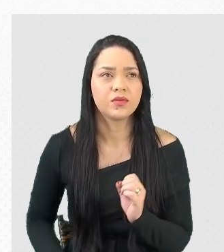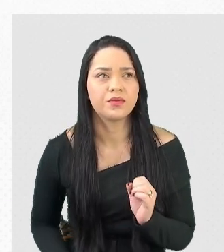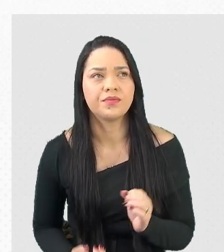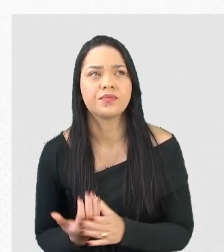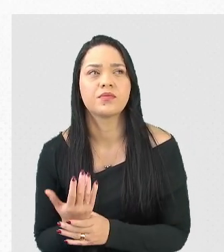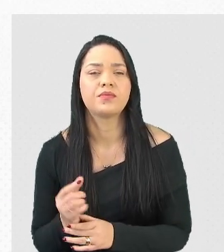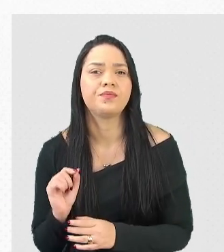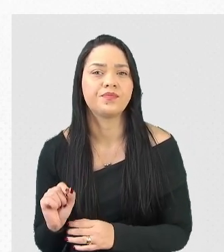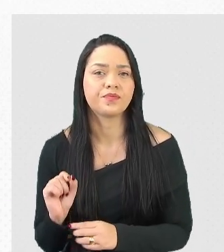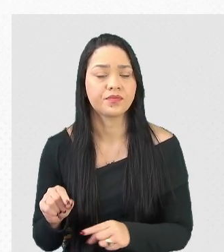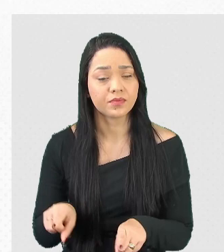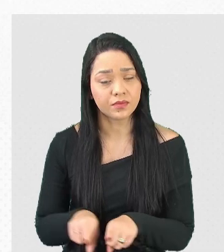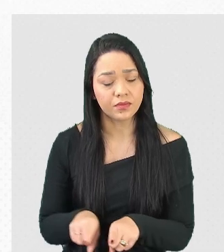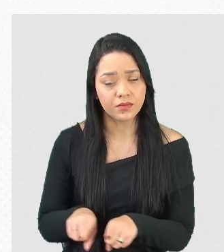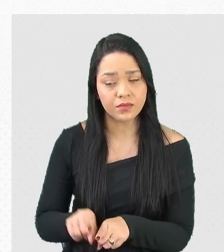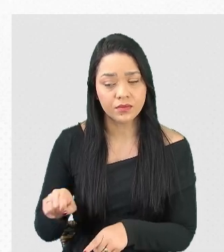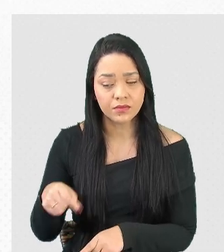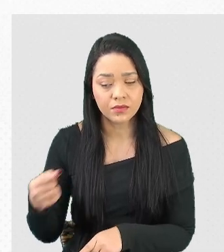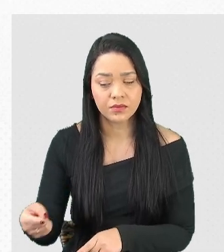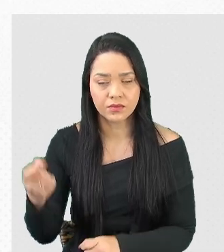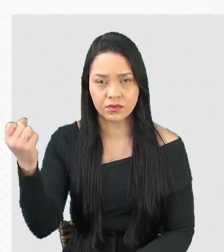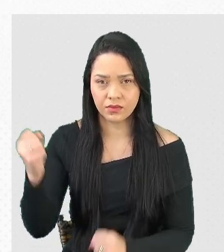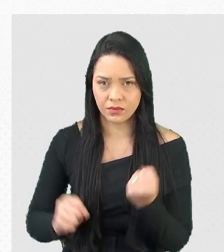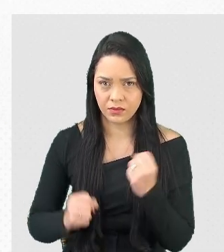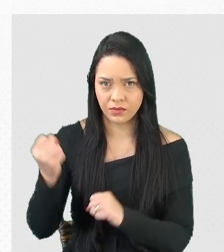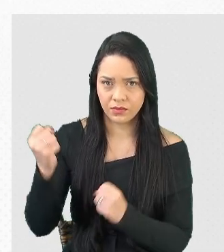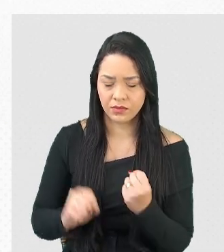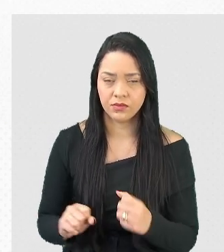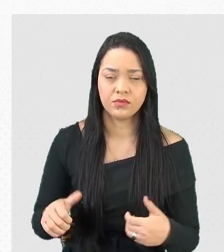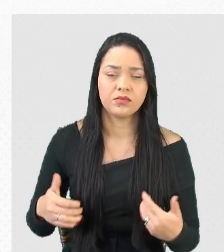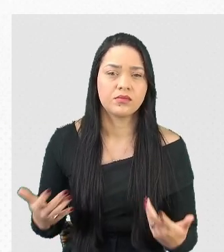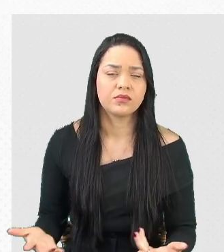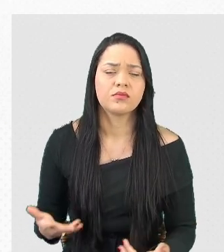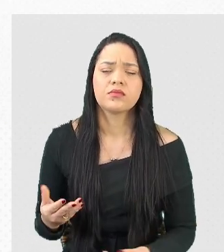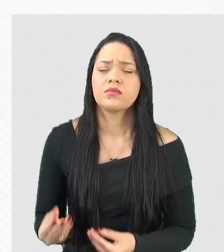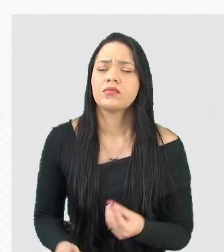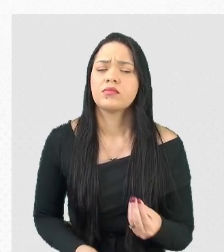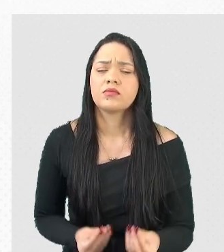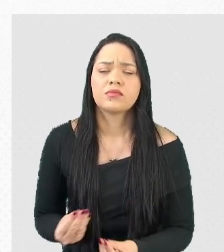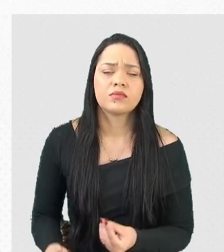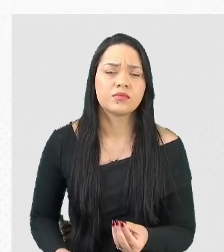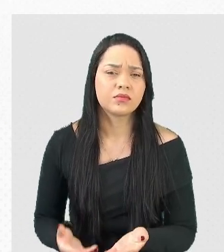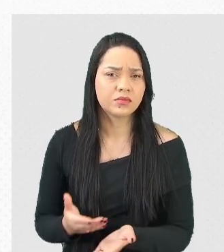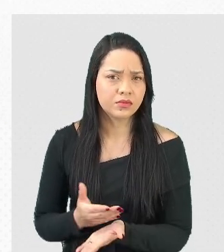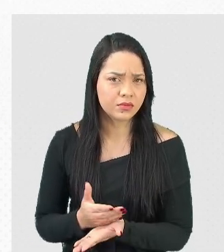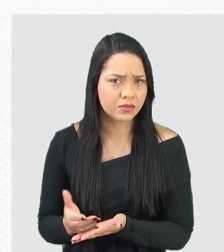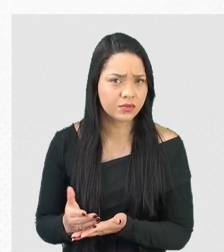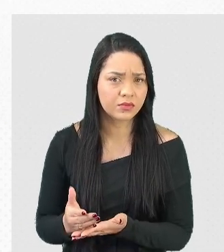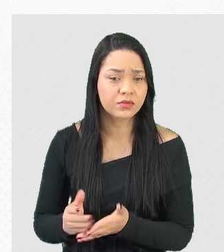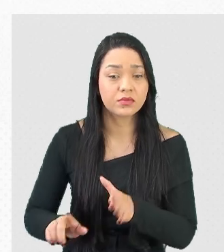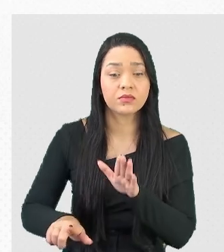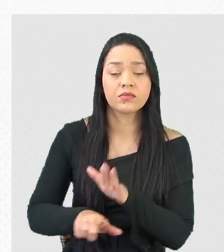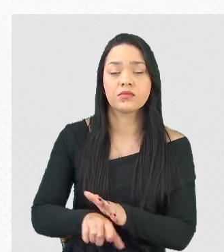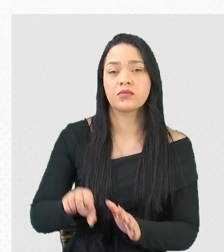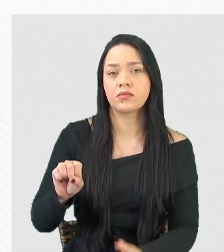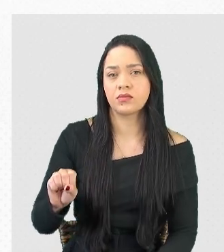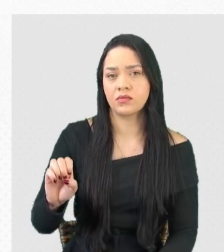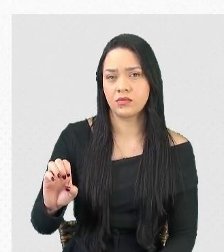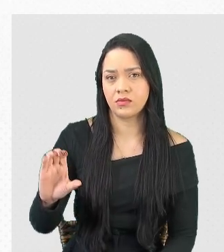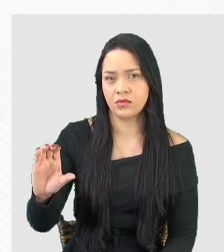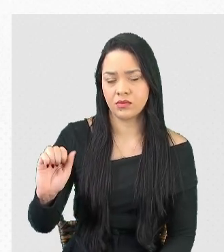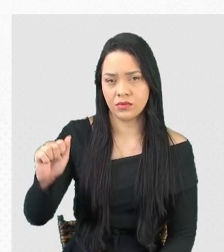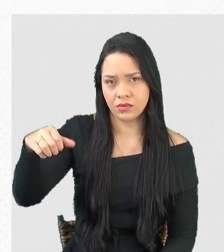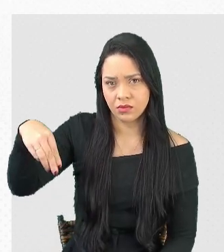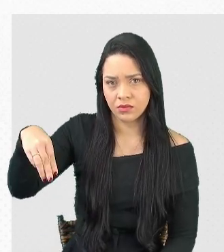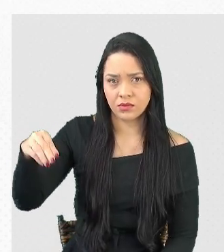por que eu comecei com a lei do cercamento, gente? Porque você tem uma disponibilidade de mão de obra no